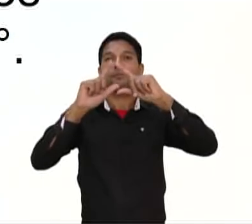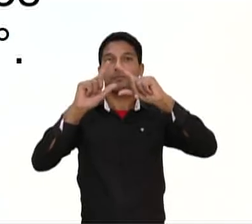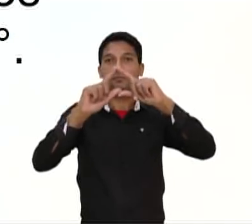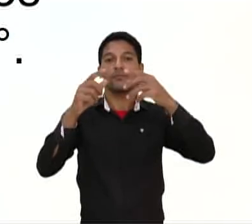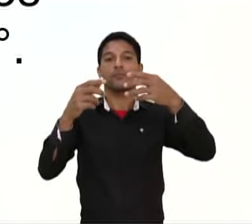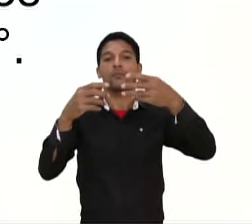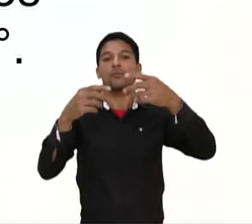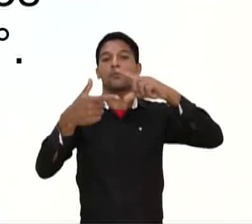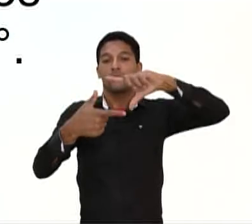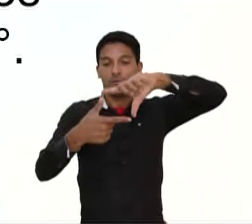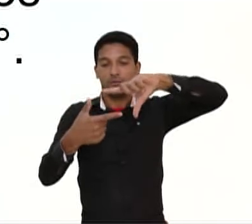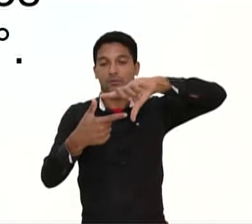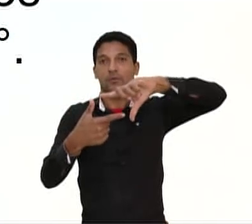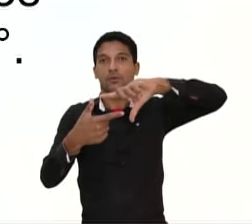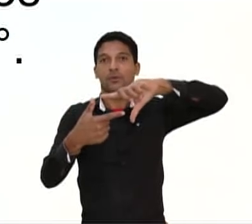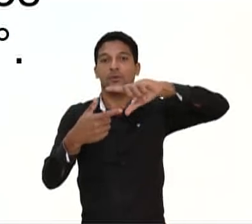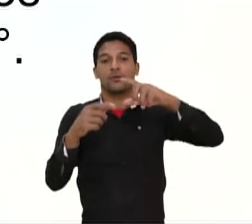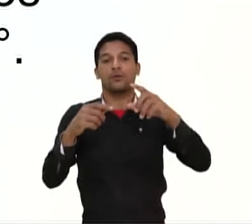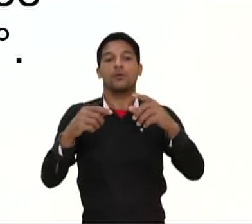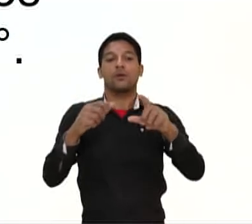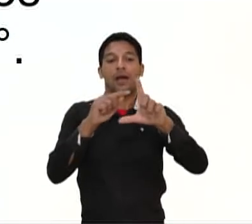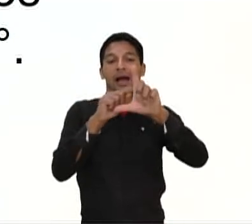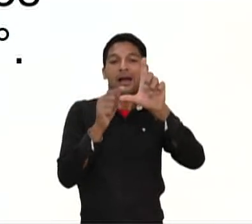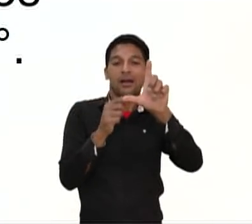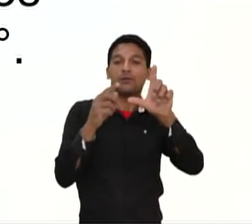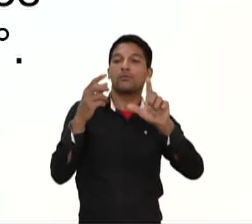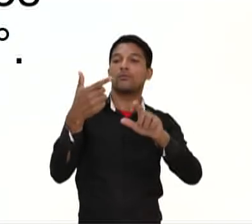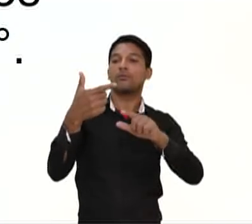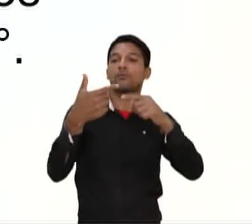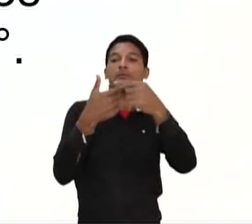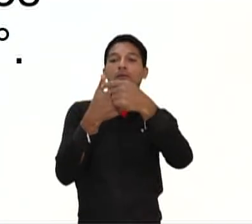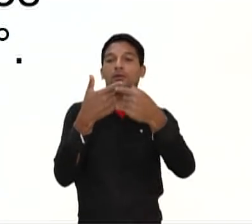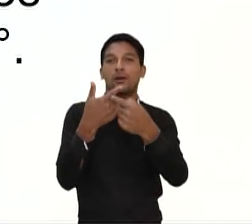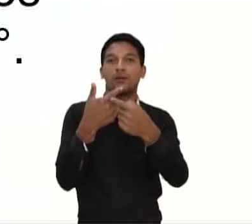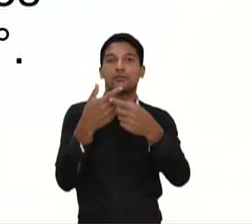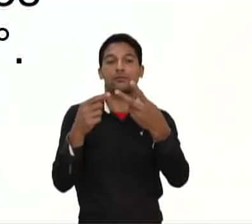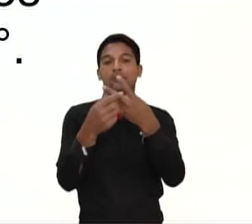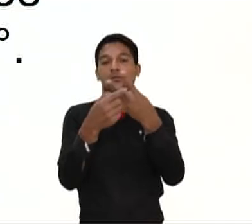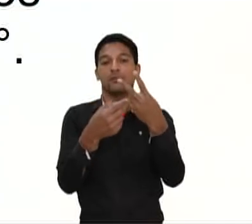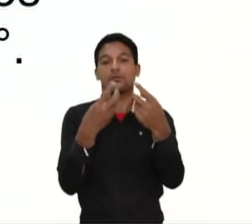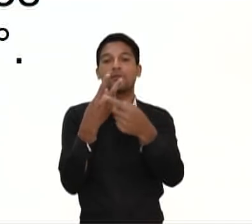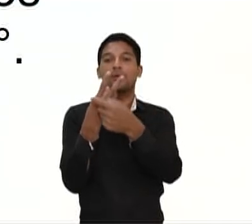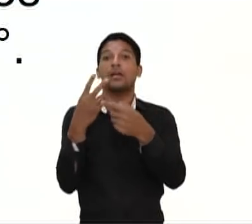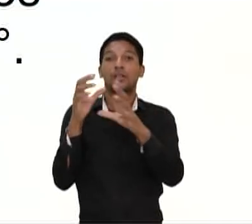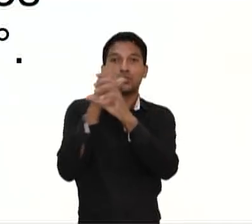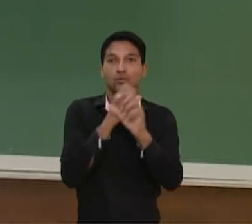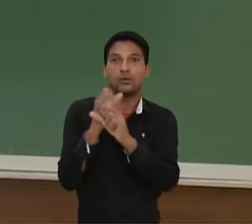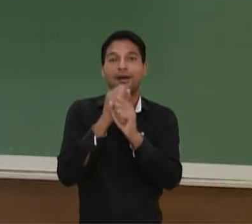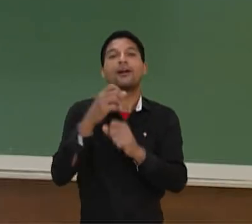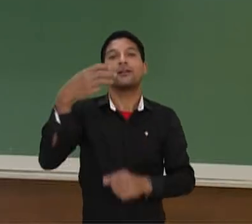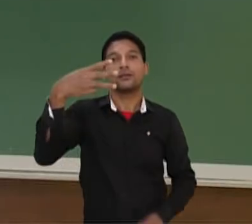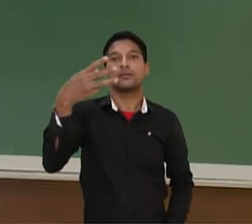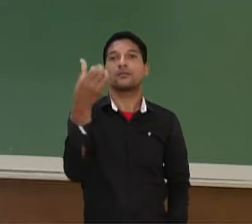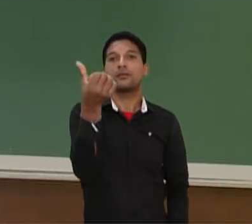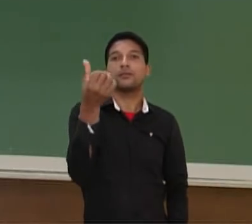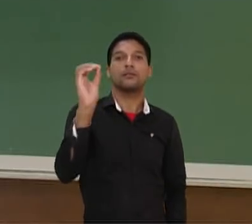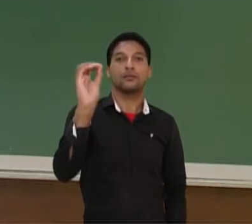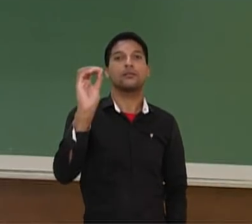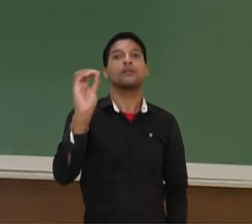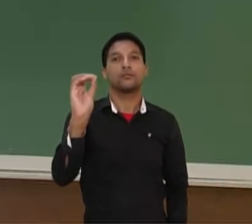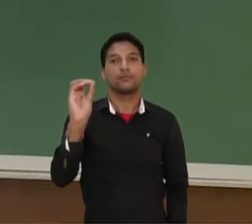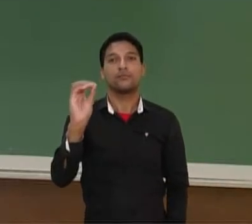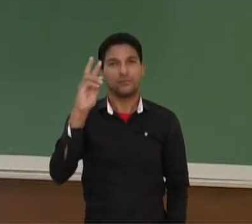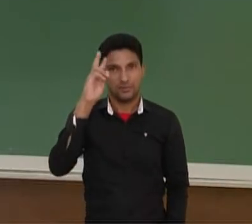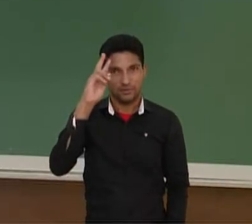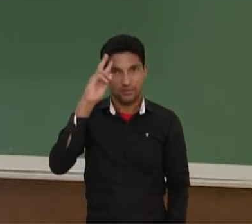coloquei aqui embaixo. Lembre-se que a soma dos ângulos internos de um quadrilátero é 360. Usamos esse fato várias vezes nessas aulas de quadriláteros.